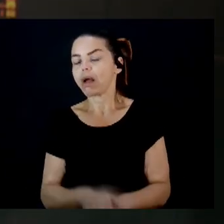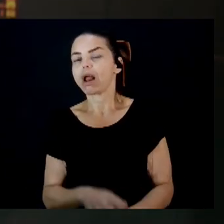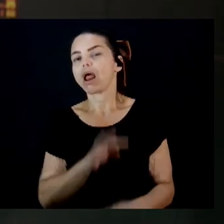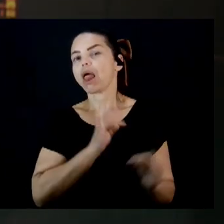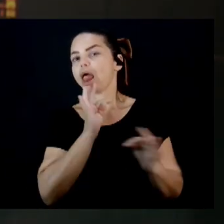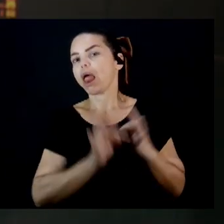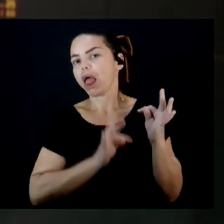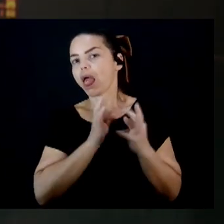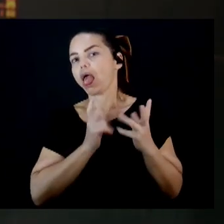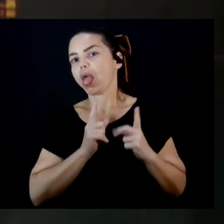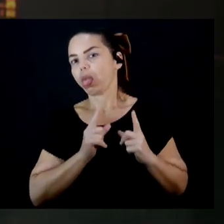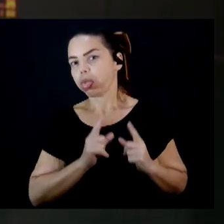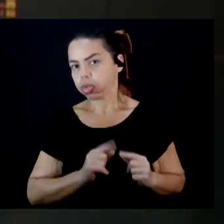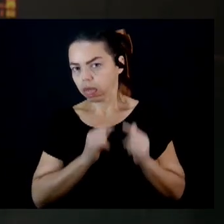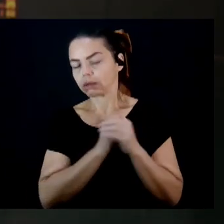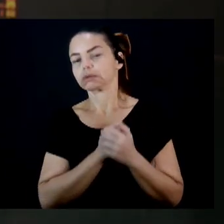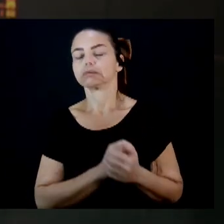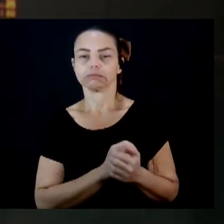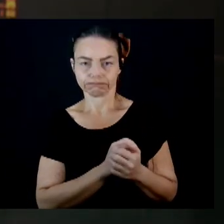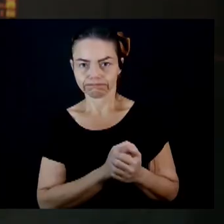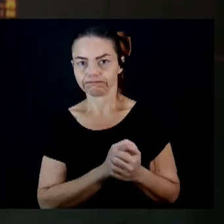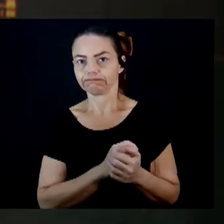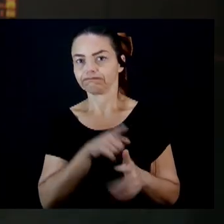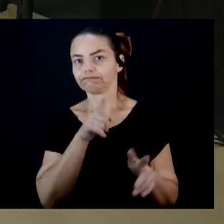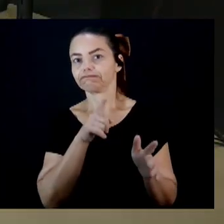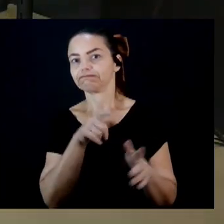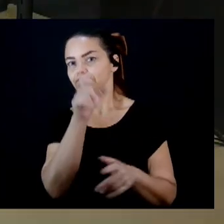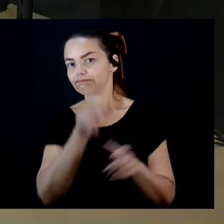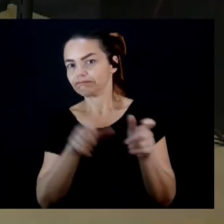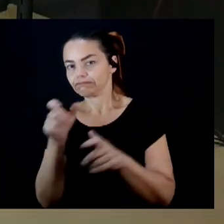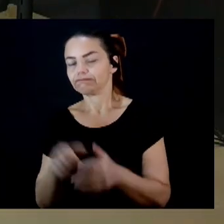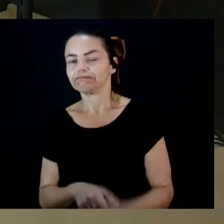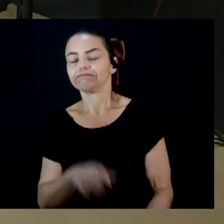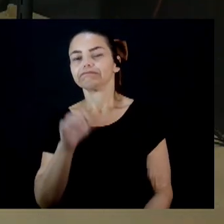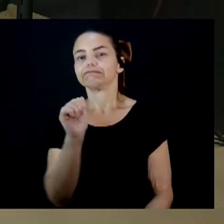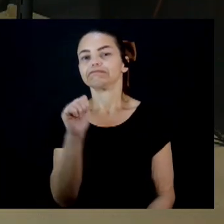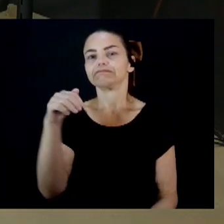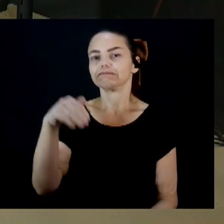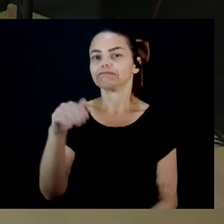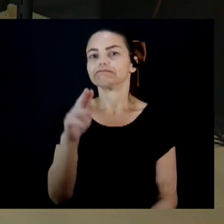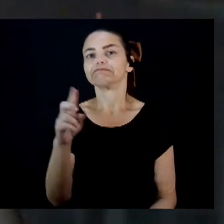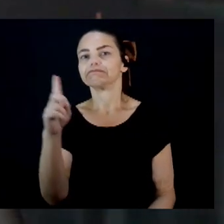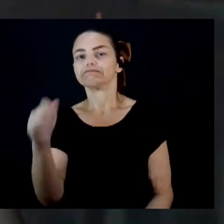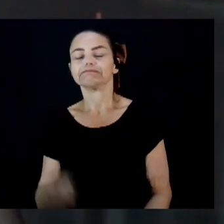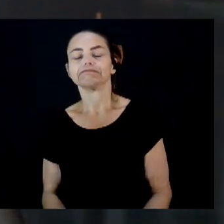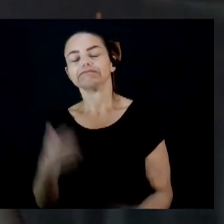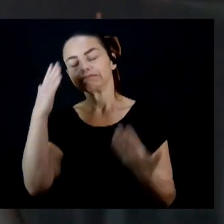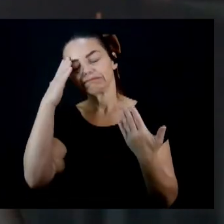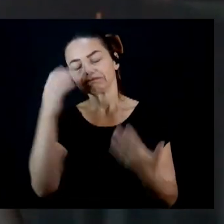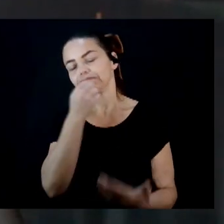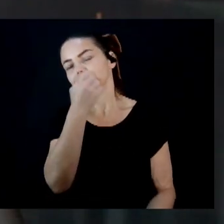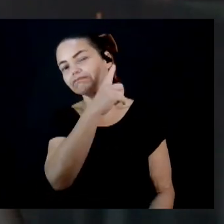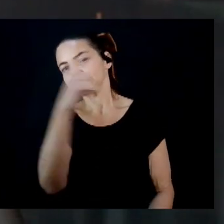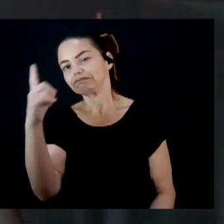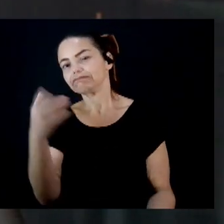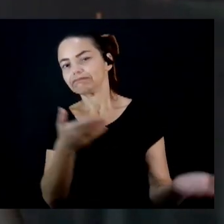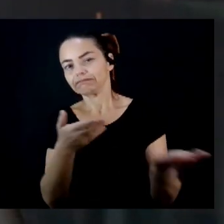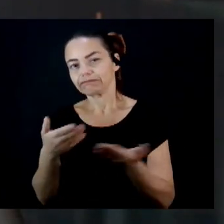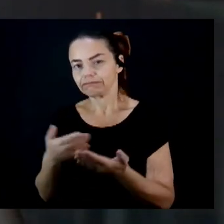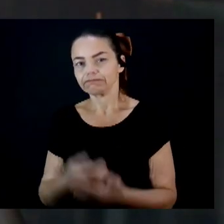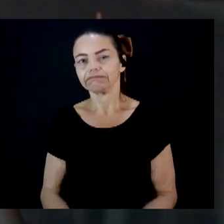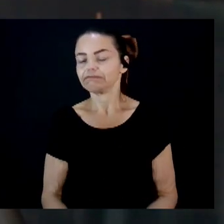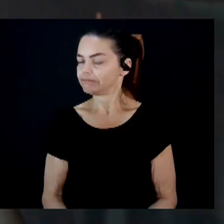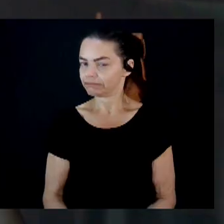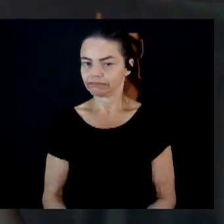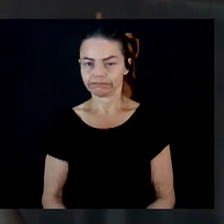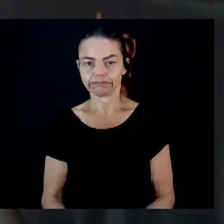rotina e no desejo sexual das pessoas? Amanda, começa com você. Bom dia, obrigada, viu, por me receber. Então, quando a gente